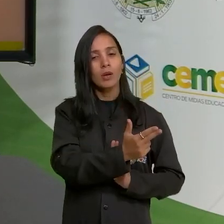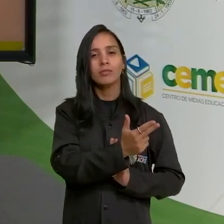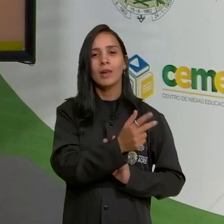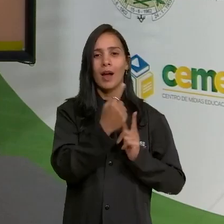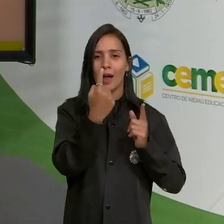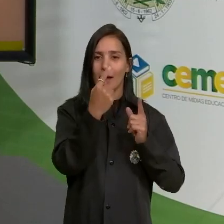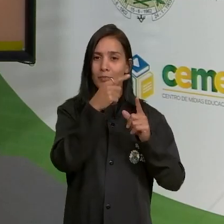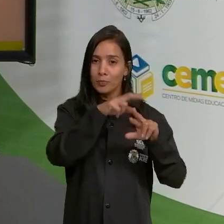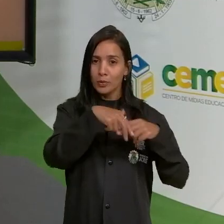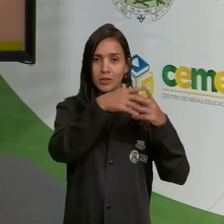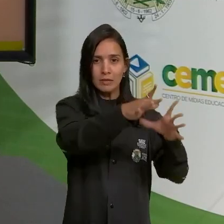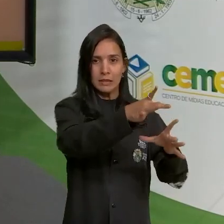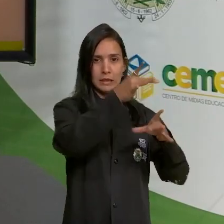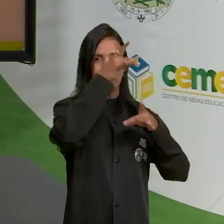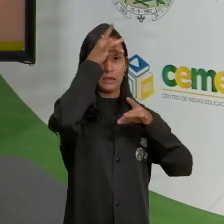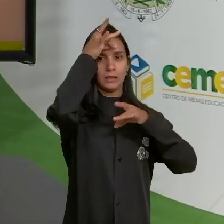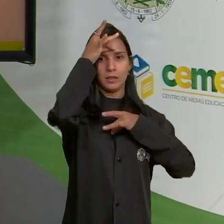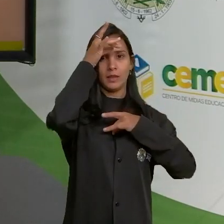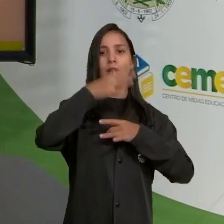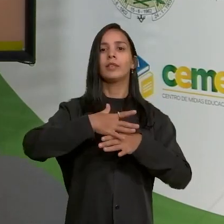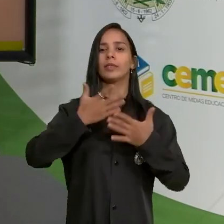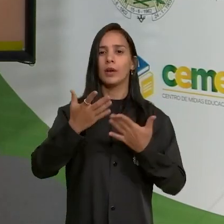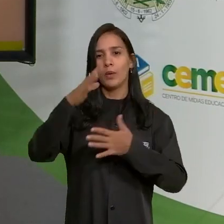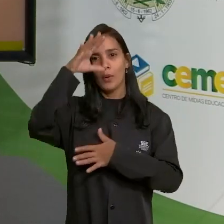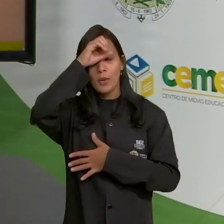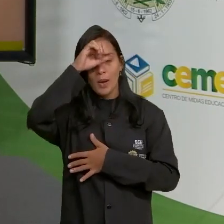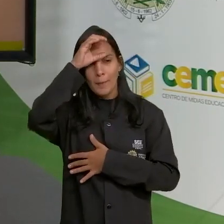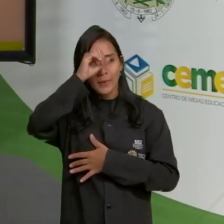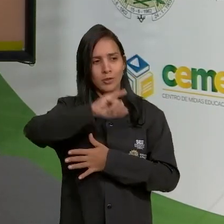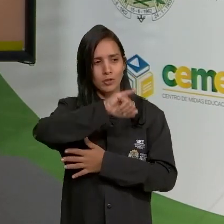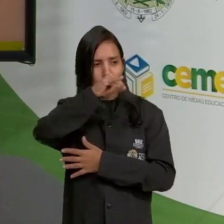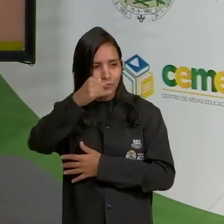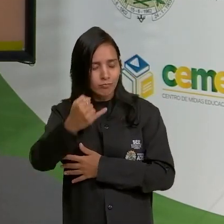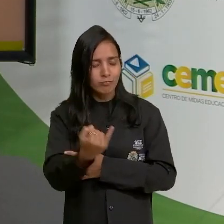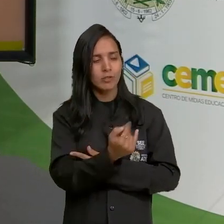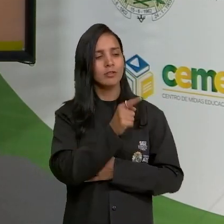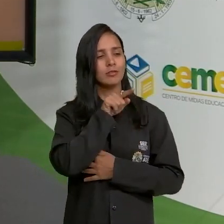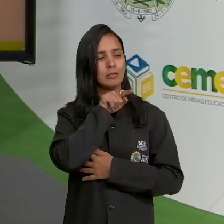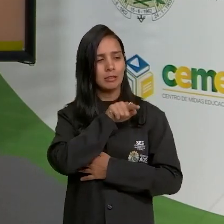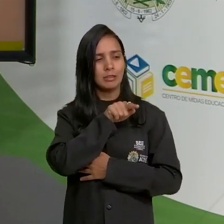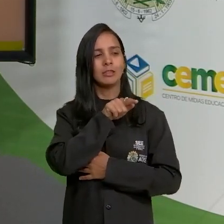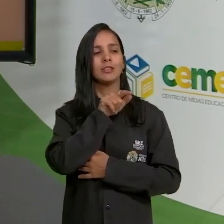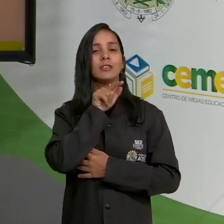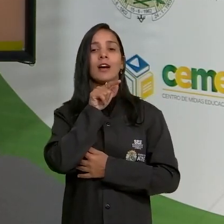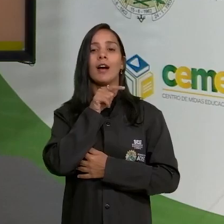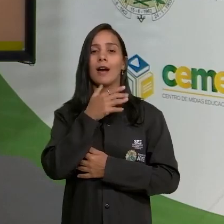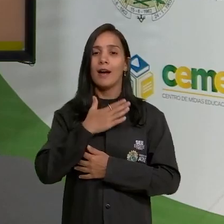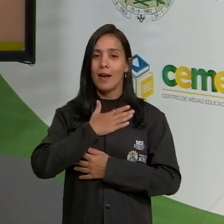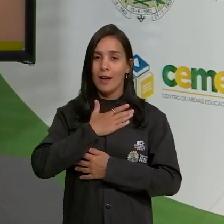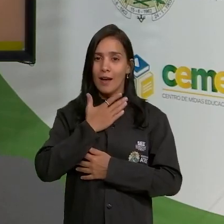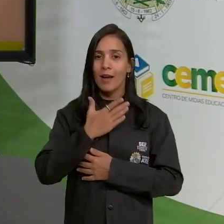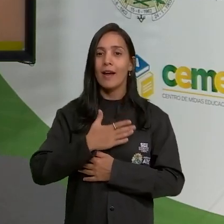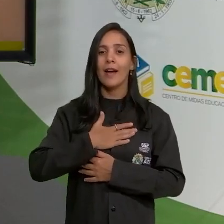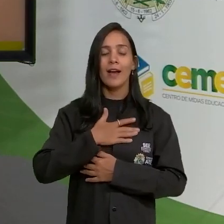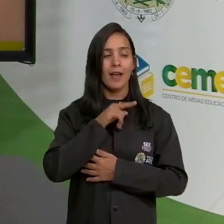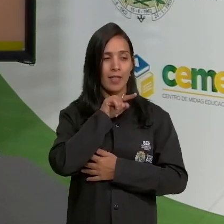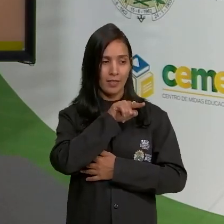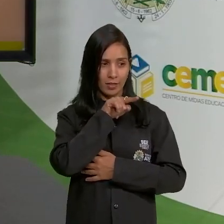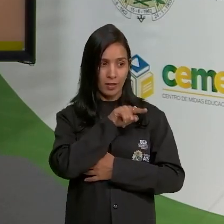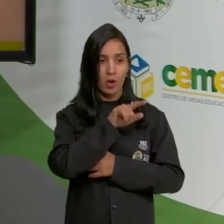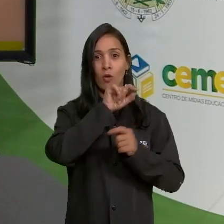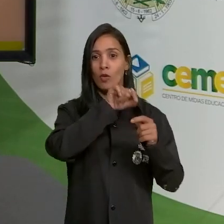si uma lição. Essa lição de não fazer aquilo ali que o personagem, né, que o herói, no